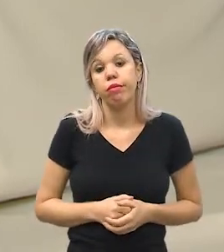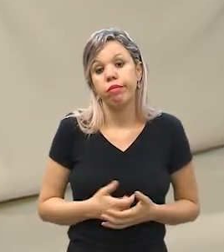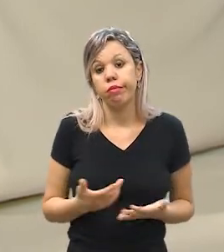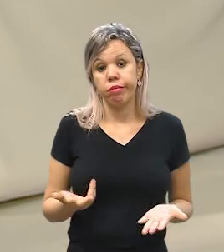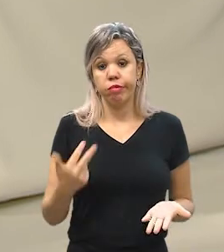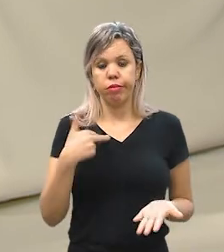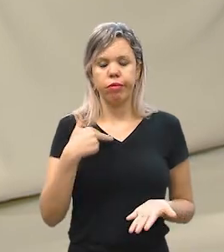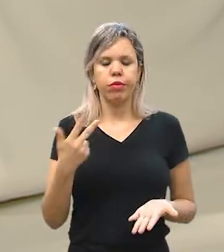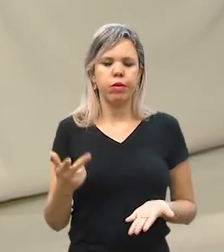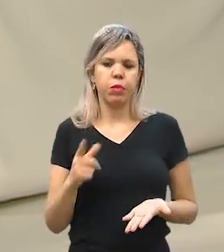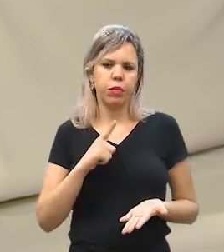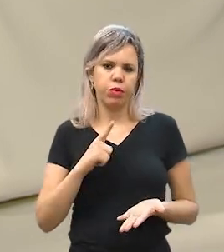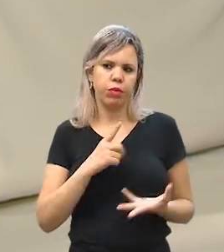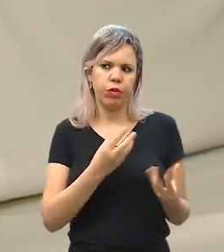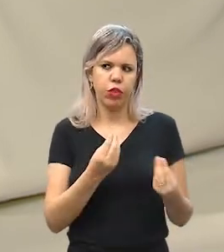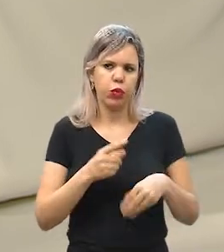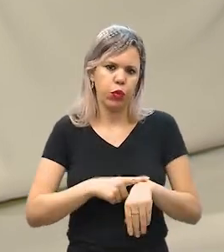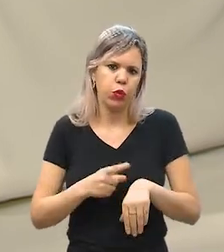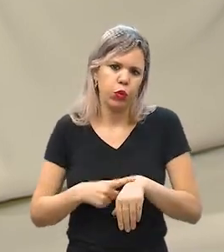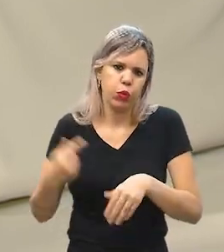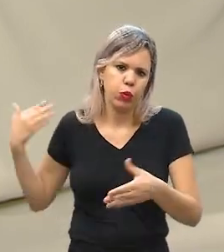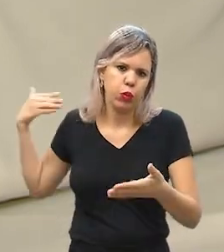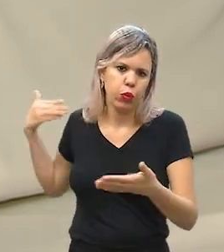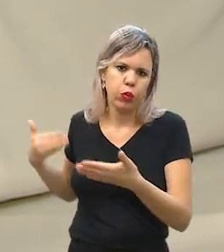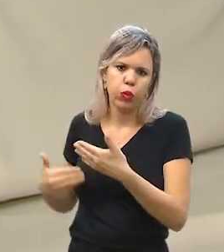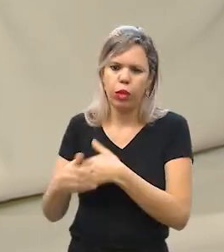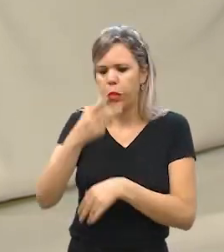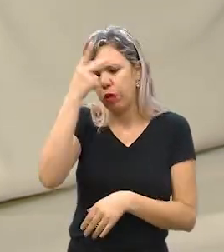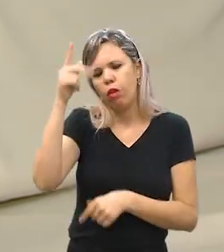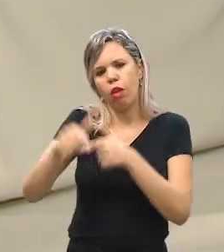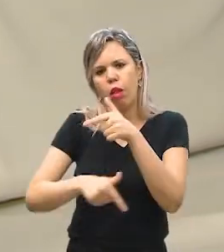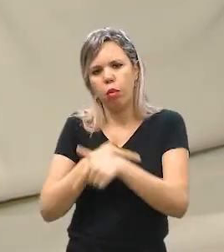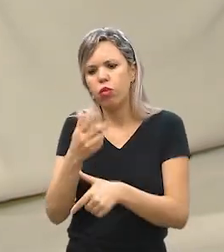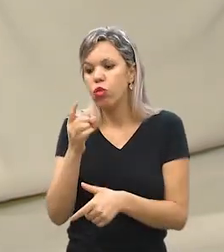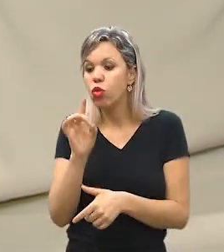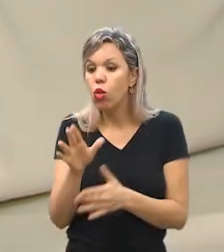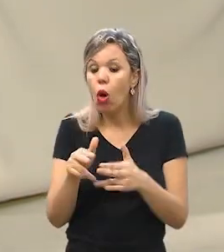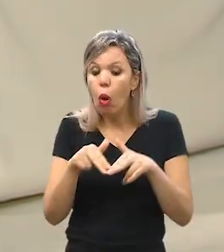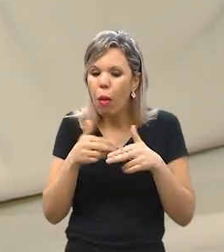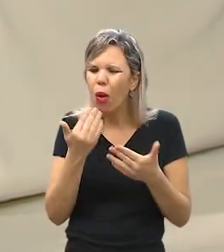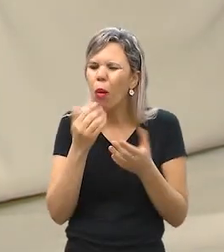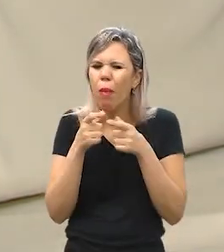né? Porque teve muito tempo atrás que a pessoa trabalhava por um prato de comida.